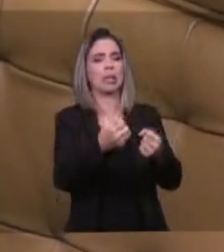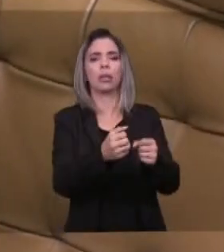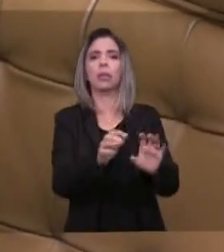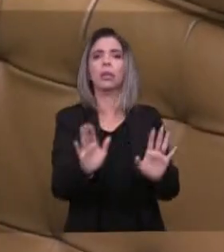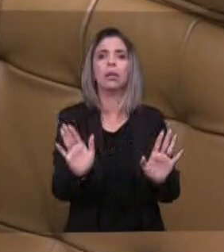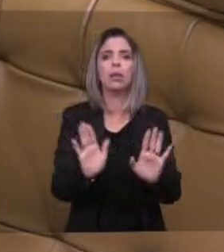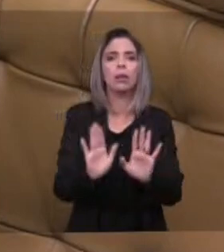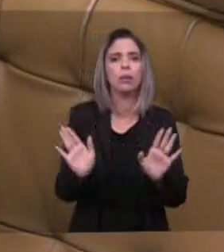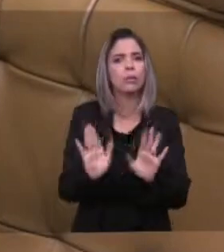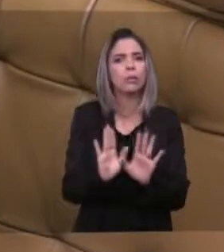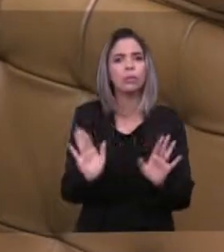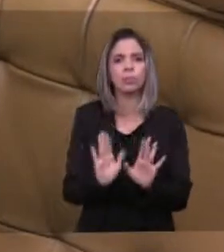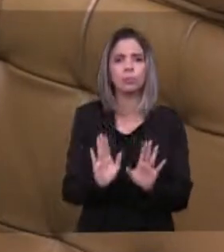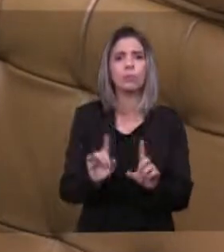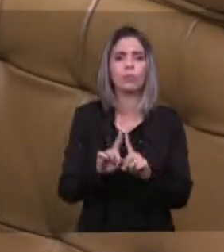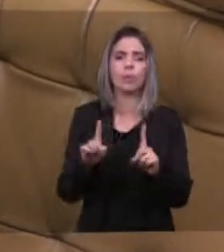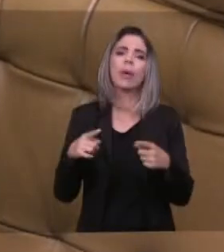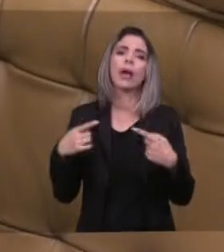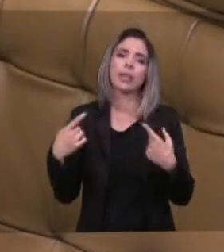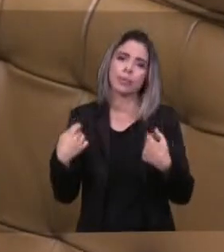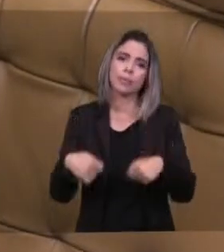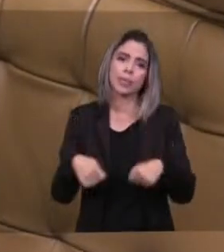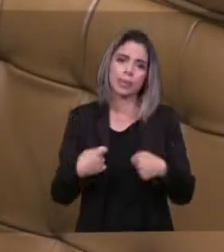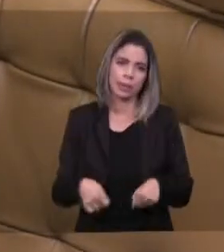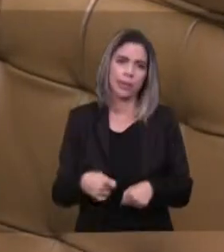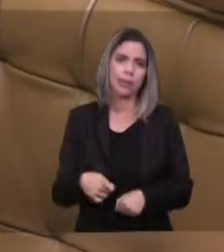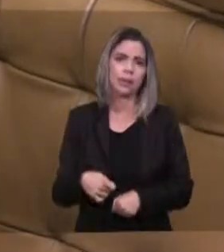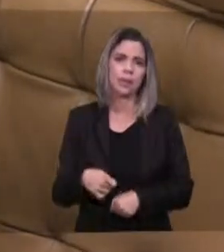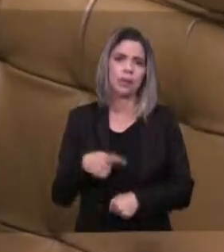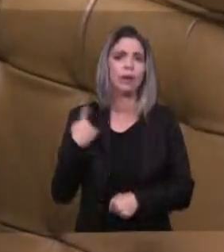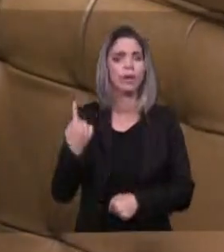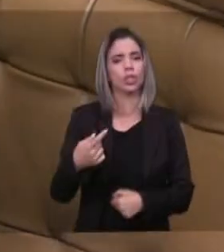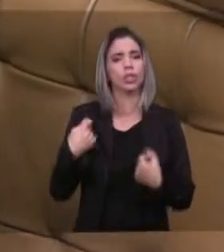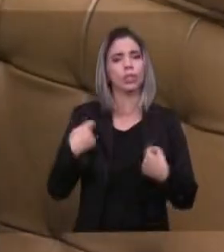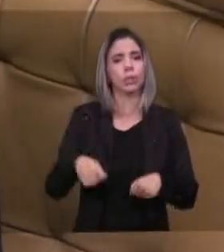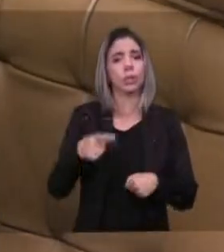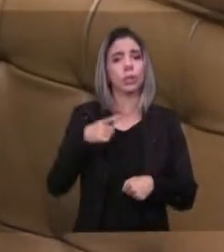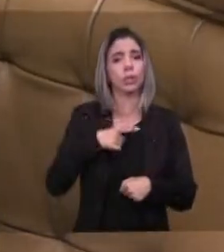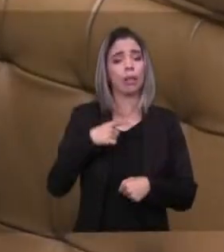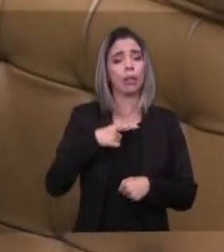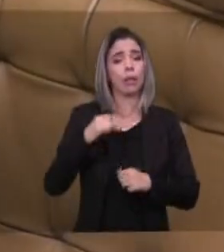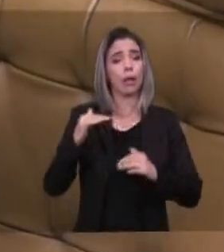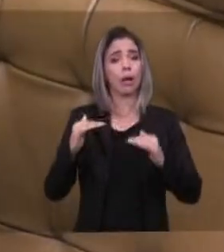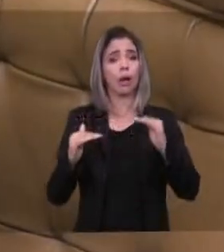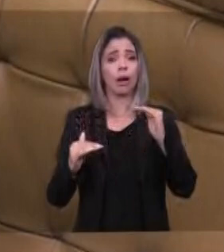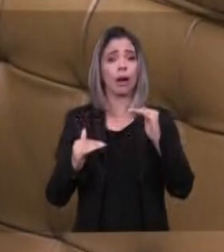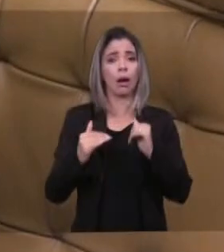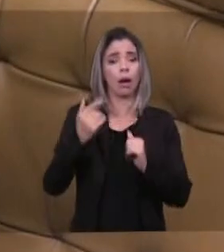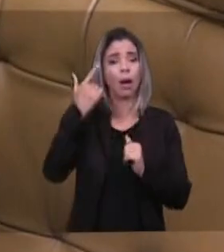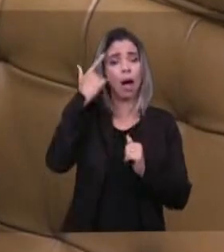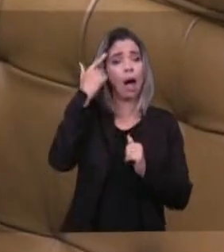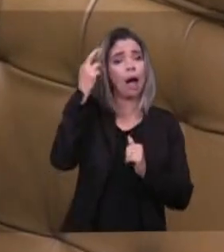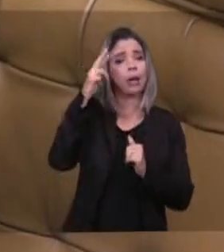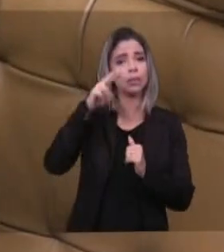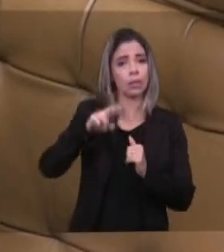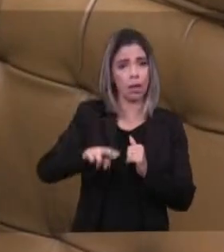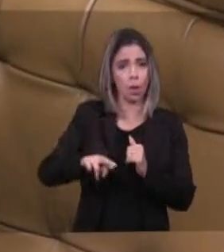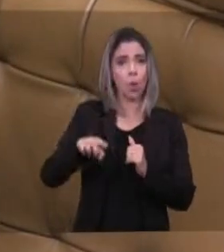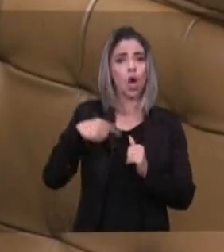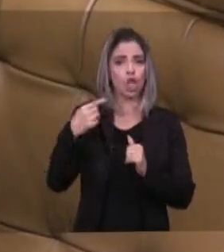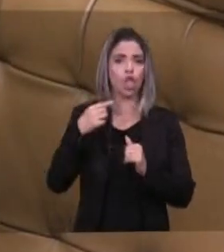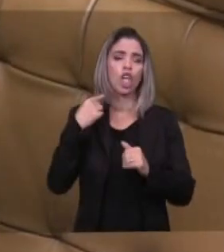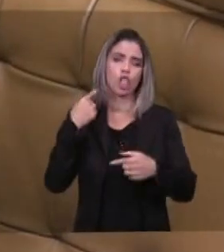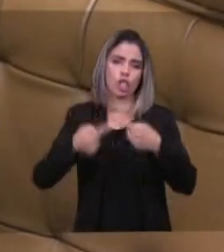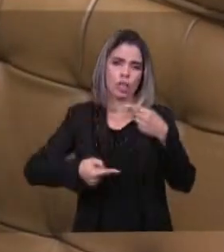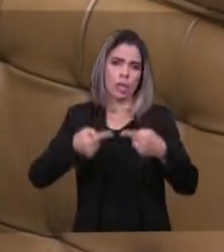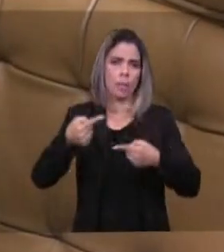Agora, também, é preciso que haja razoabilidade. No debate que nós vamos ter e que vai